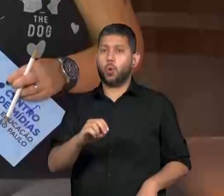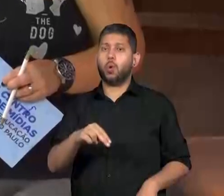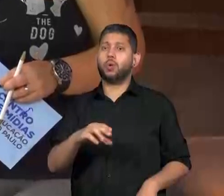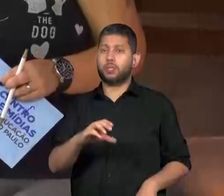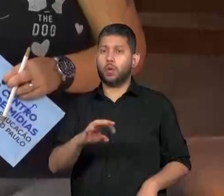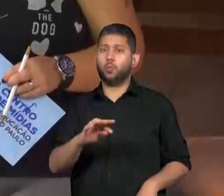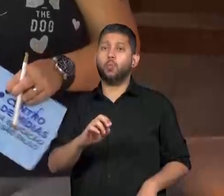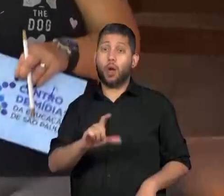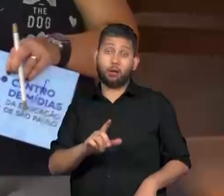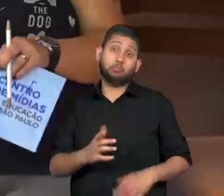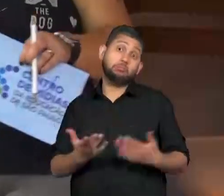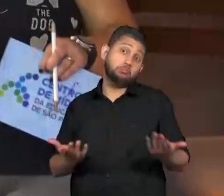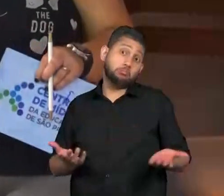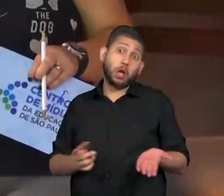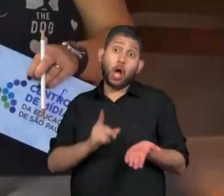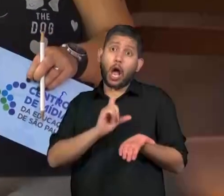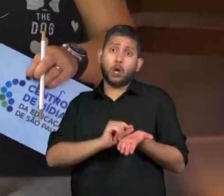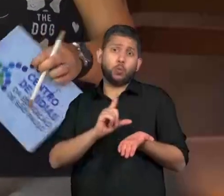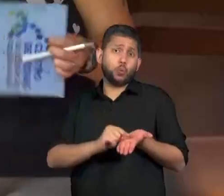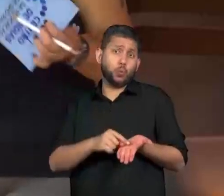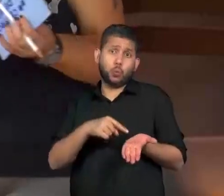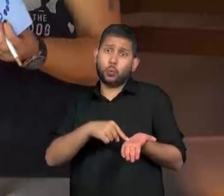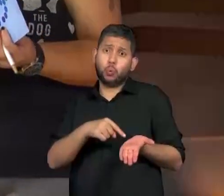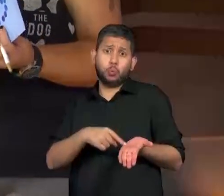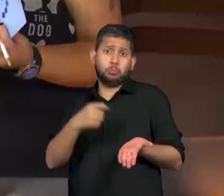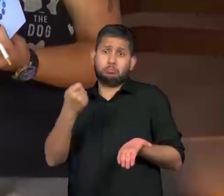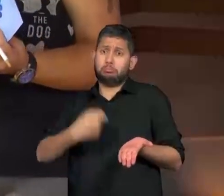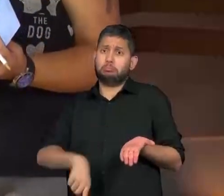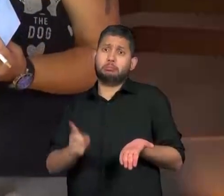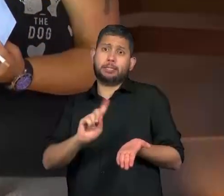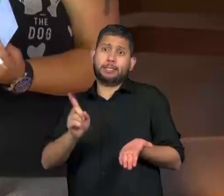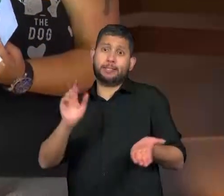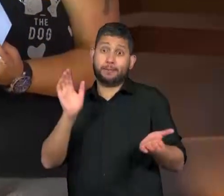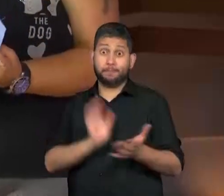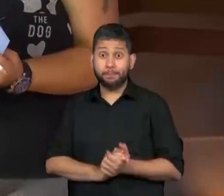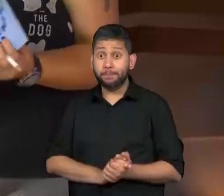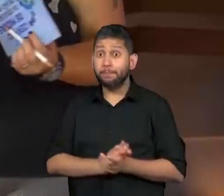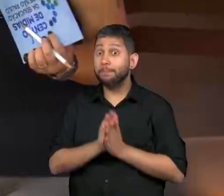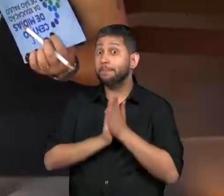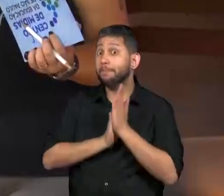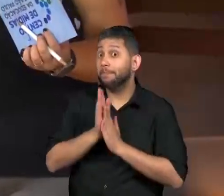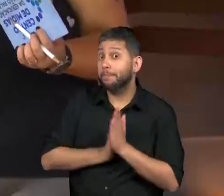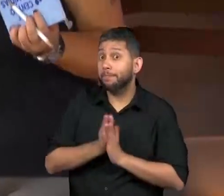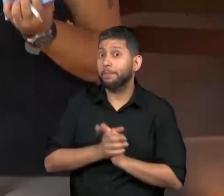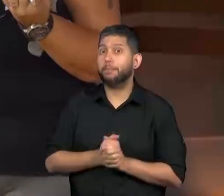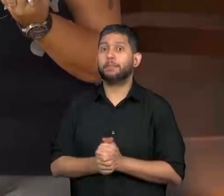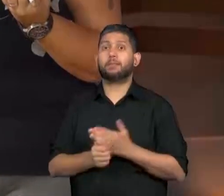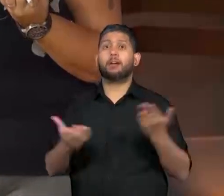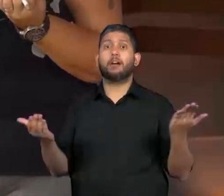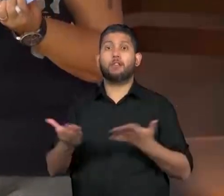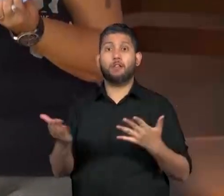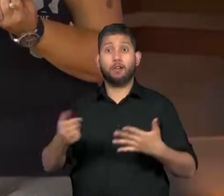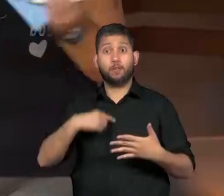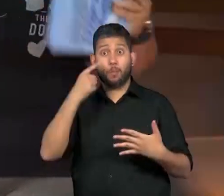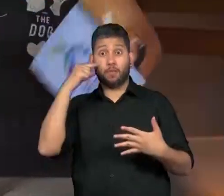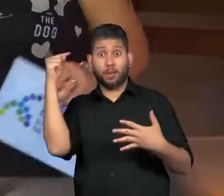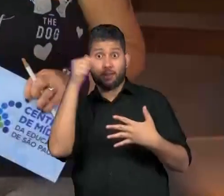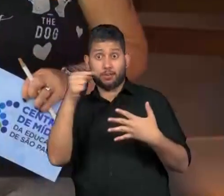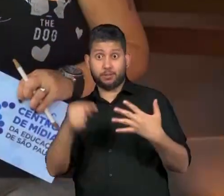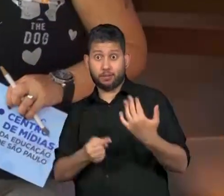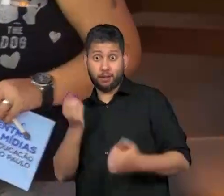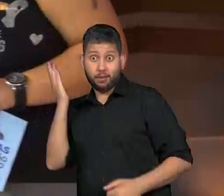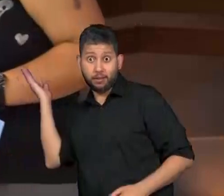artigo científico, por exemplo, não tem isso. Agora, qual que é a nossa missão? Descobrir essas características